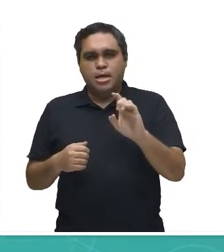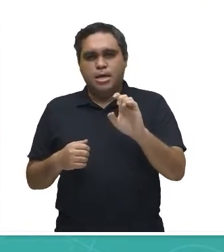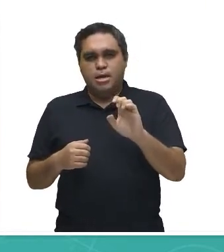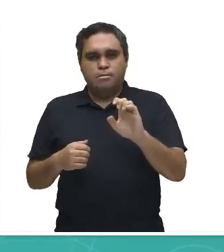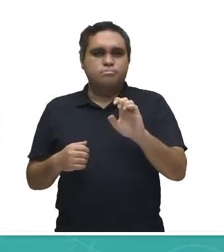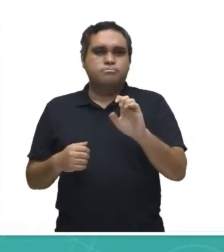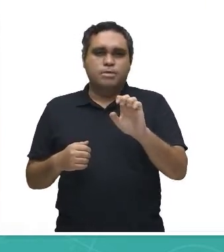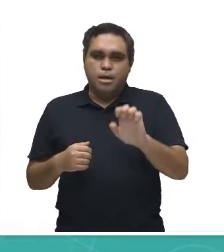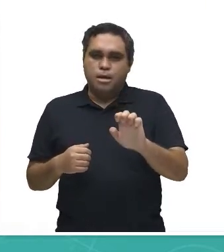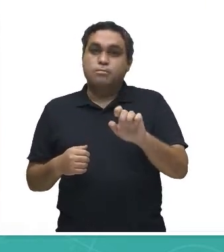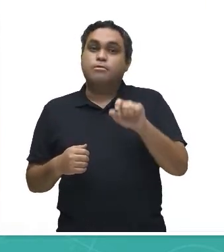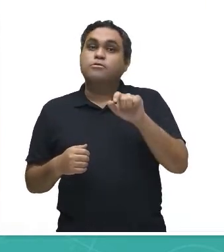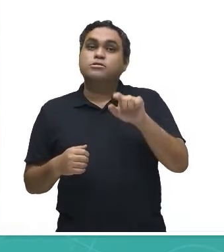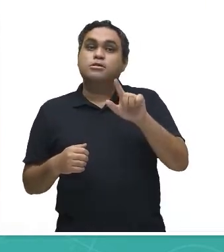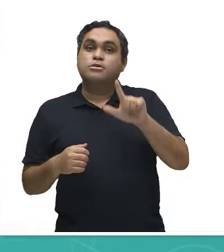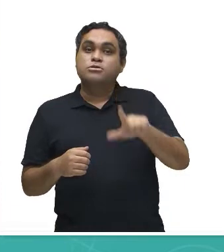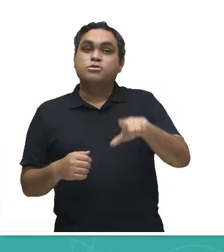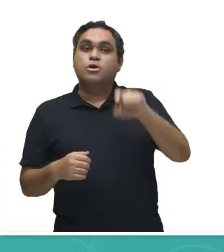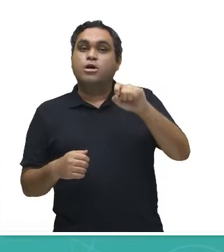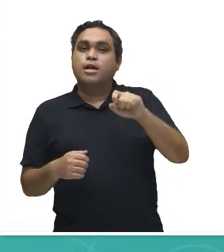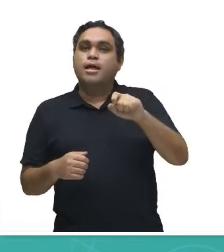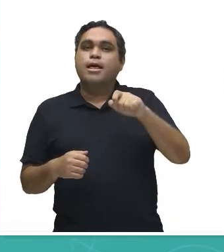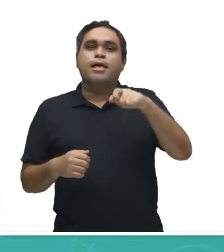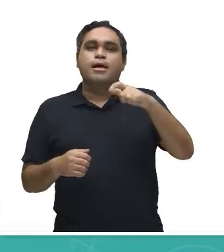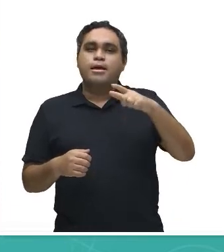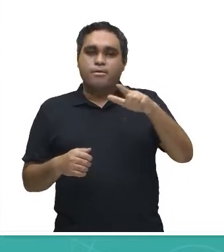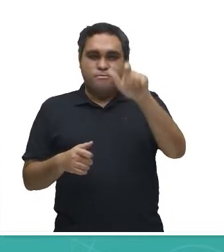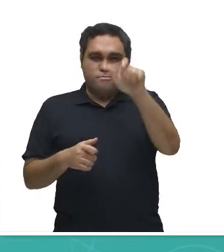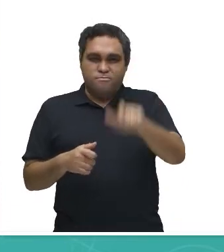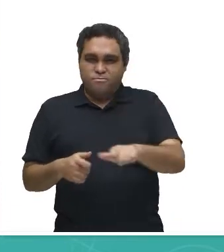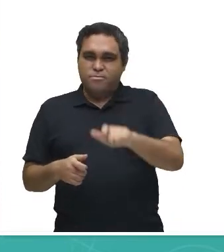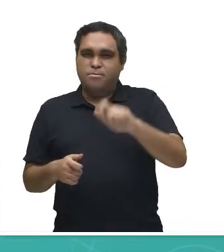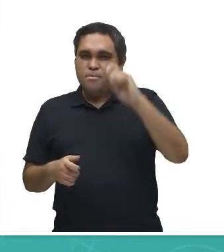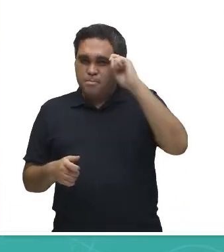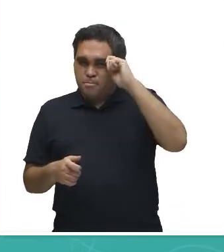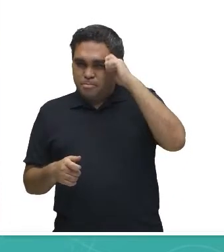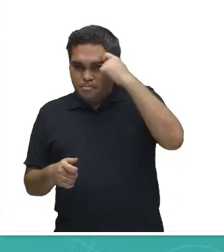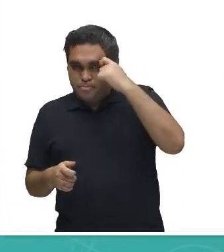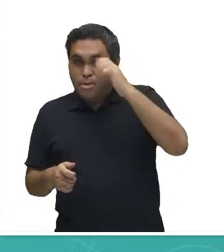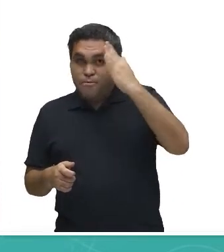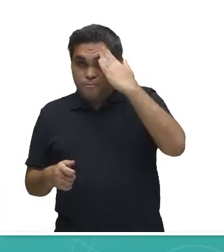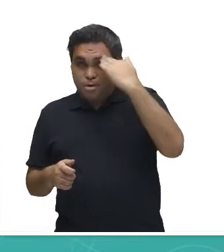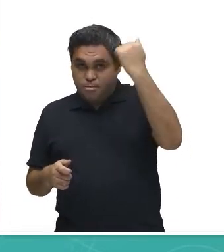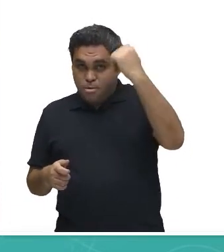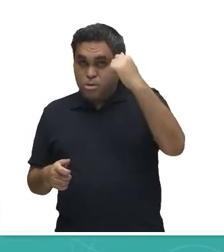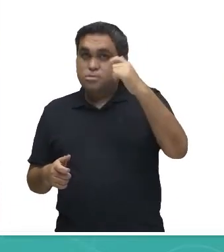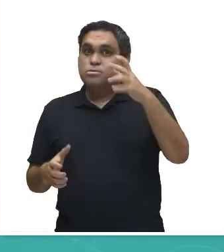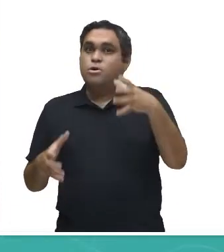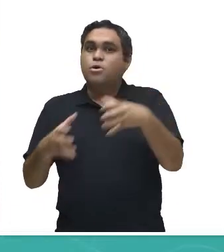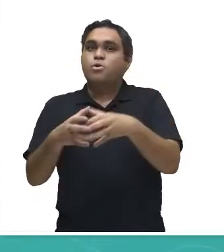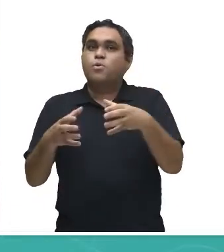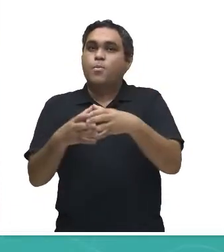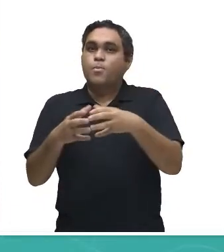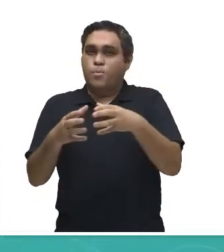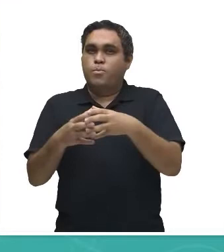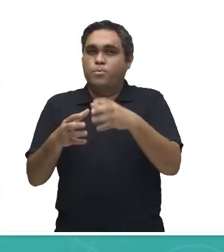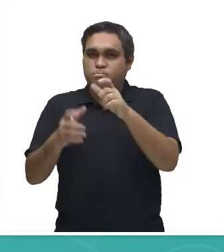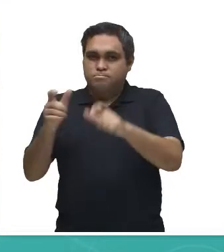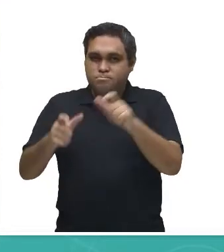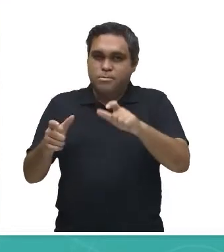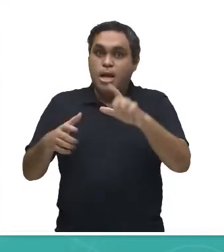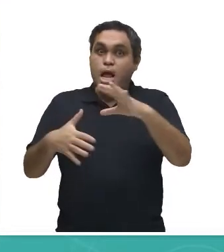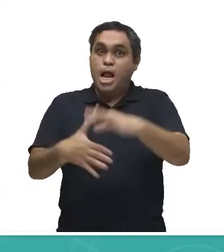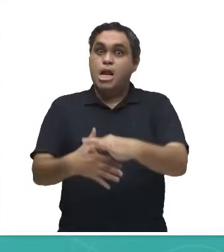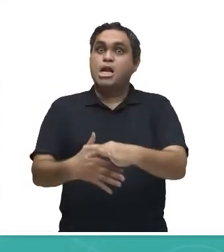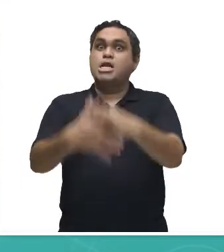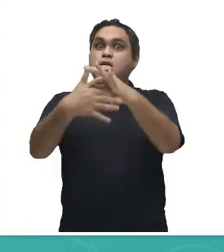afrodescendente conhecido por liderar o Quilombo dos Palmares. Essa aí está super tranquila e daqui a pouco nós vamos voltar para nós ouvirmos vocês